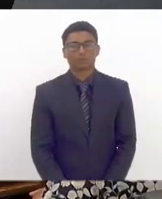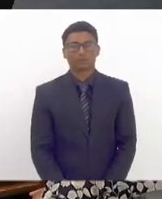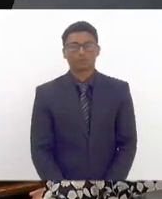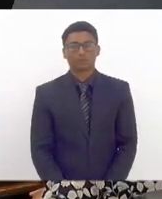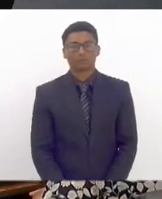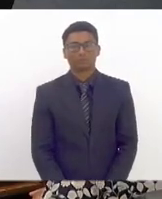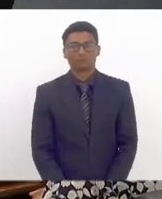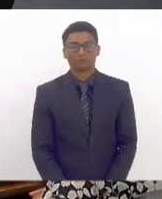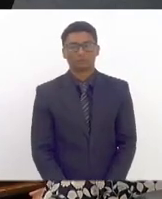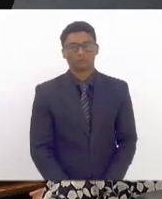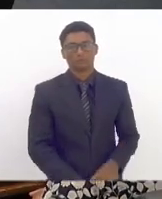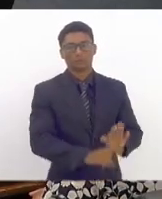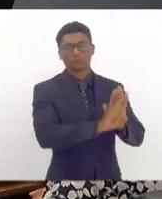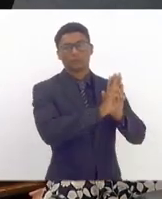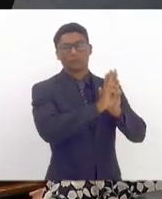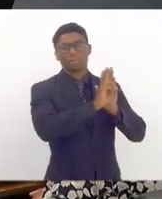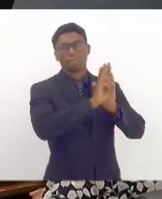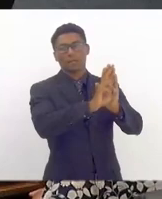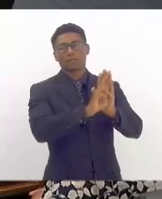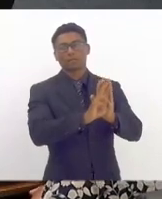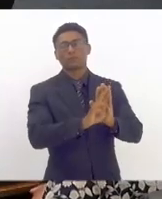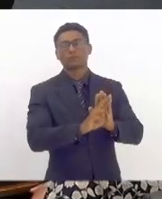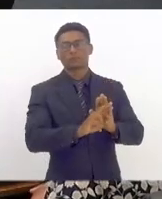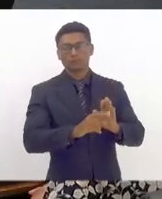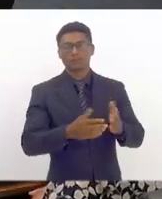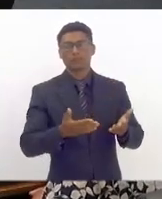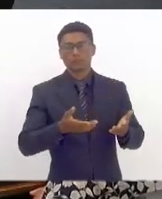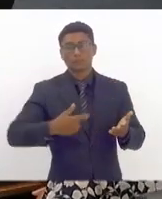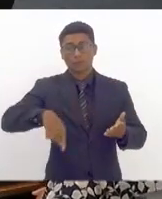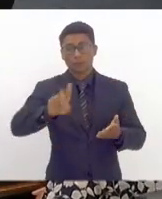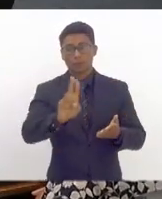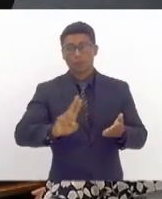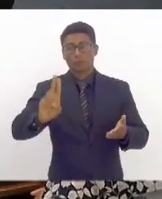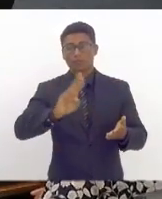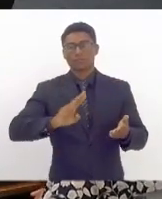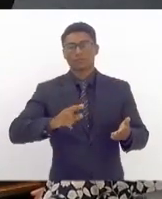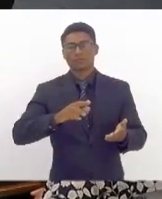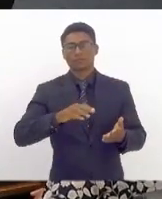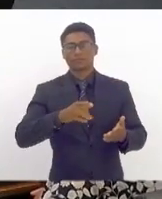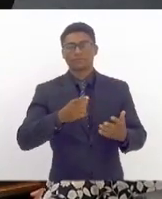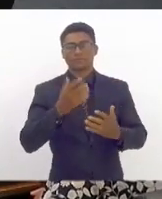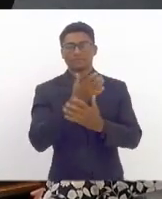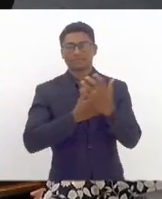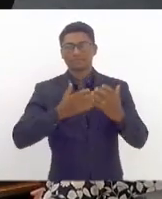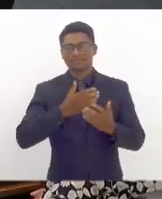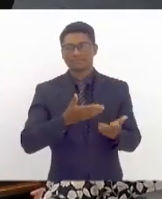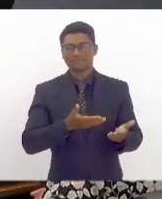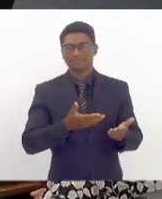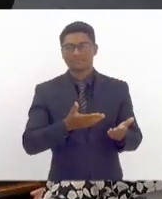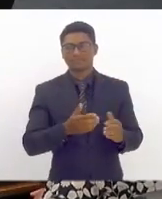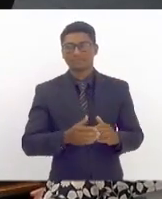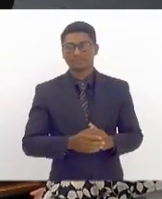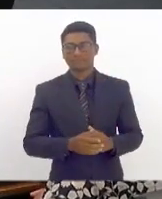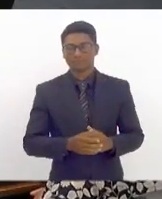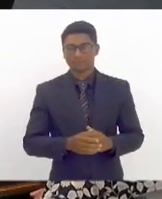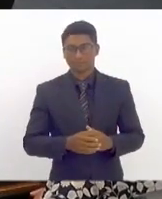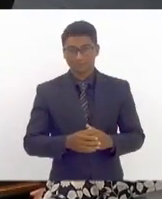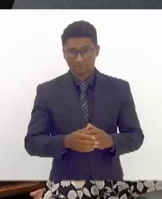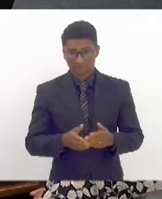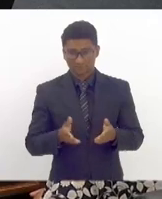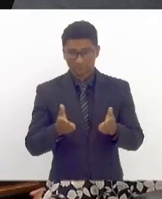representando aí é um dos instrumentos que a gente usa gostaria de oferecer a